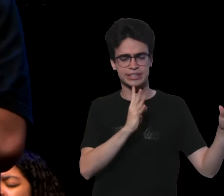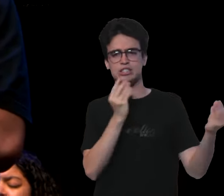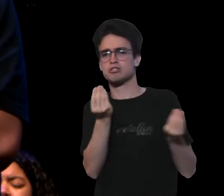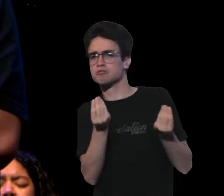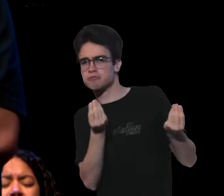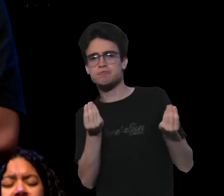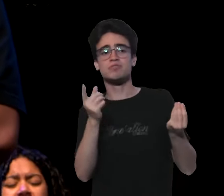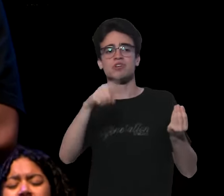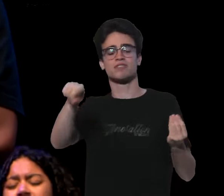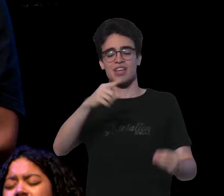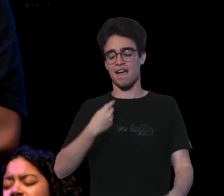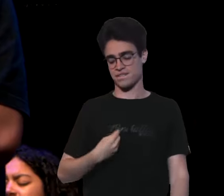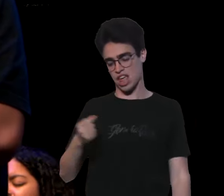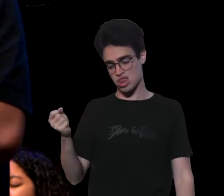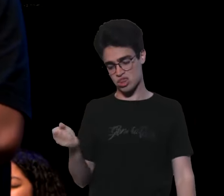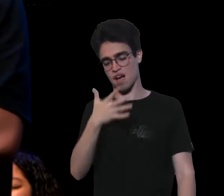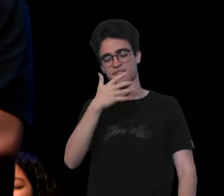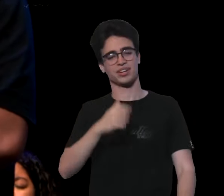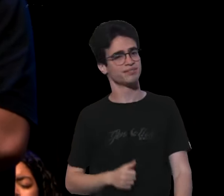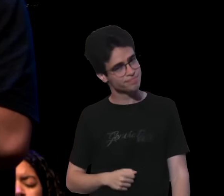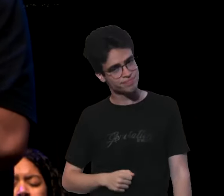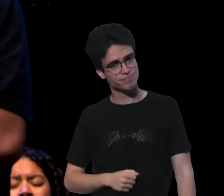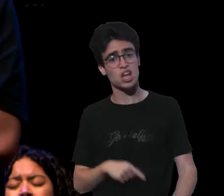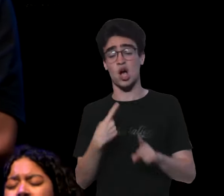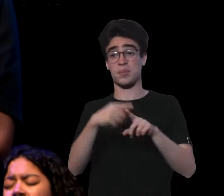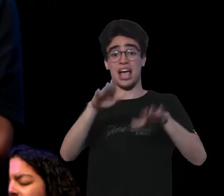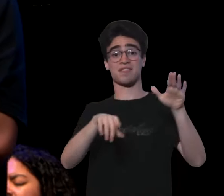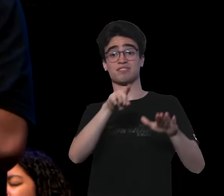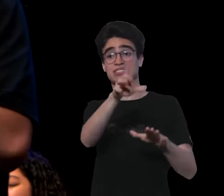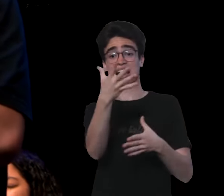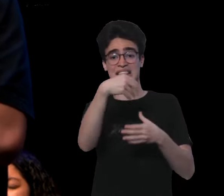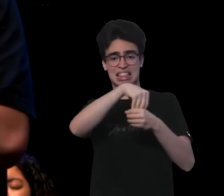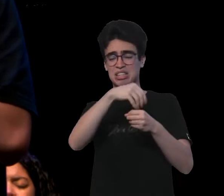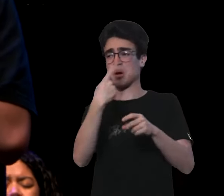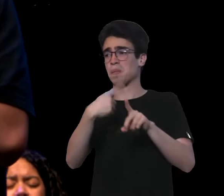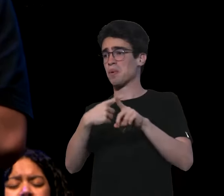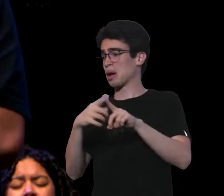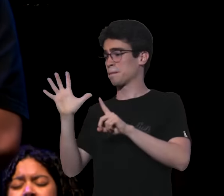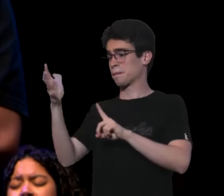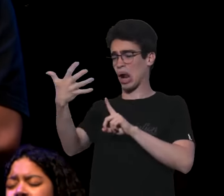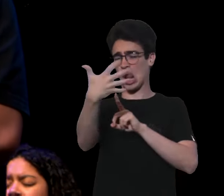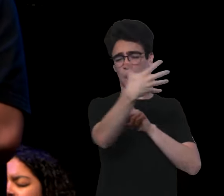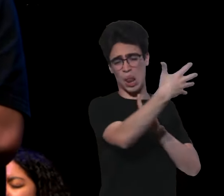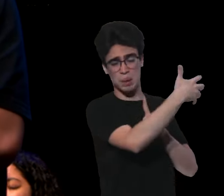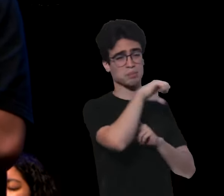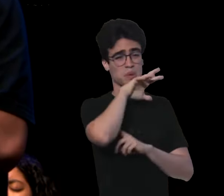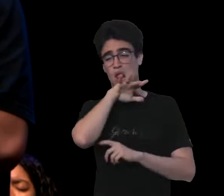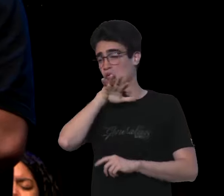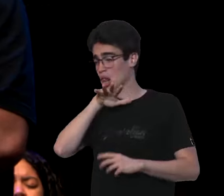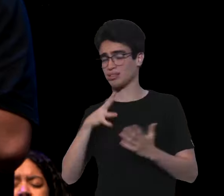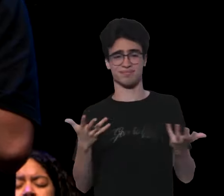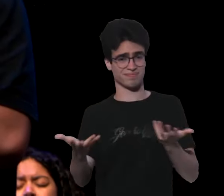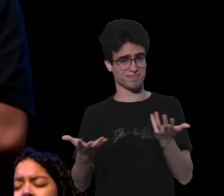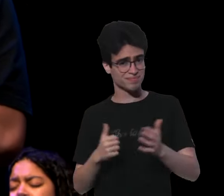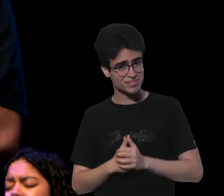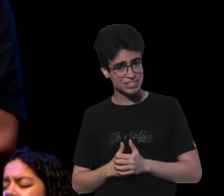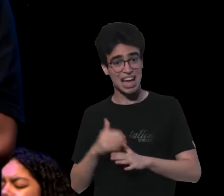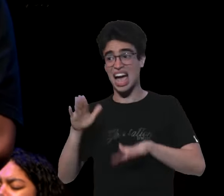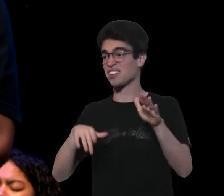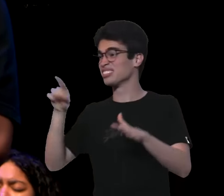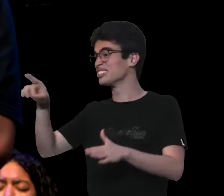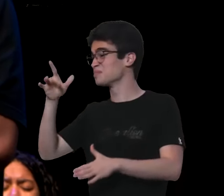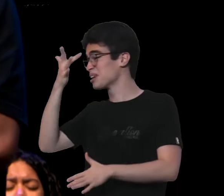você ter uma vida nova. Porque às vezes tua vida está um inferno que você está rodeado de gente ruim. Talvez a tralha te trouxe para a